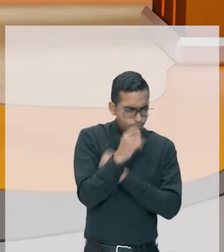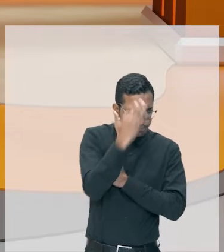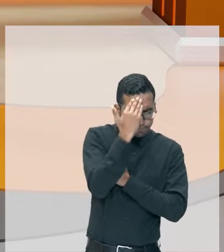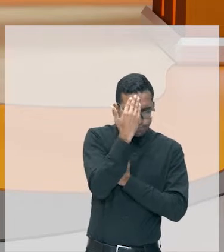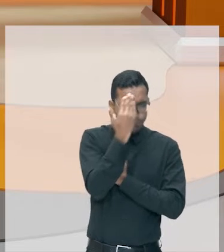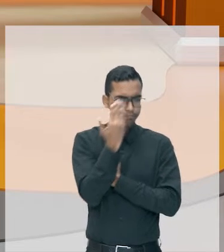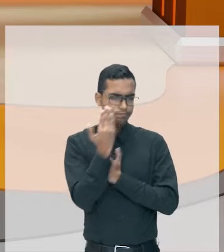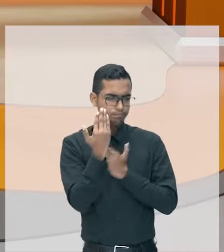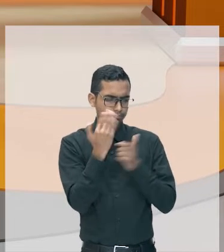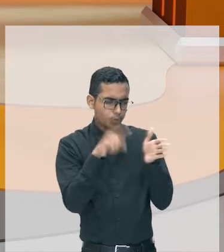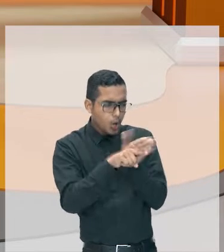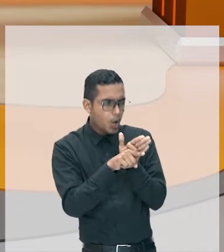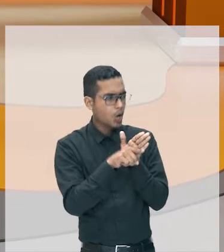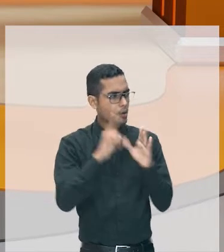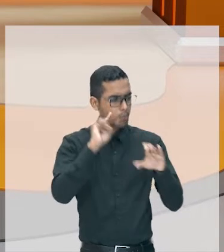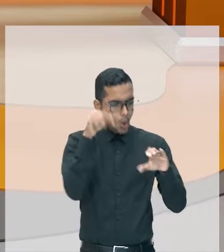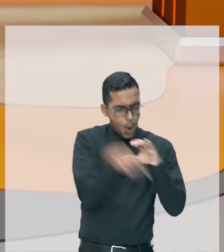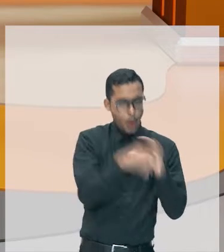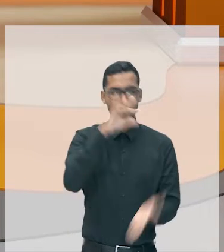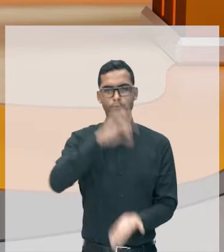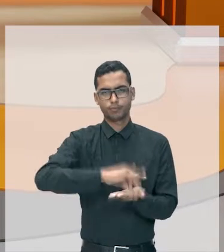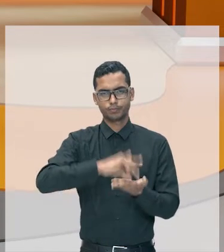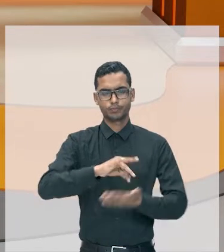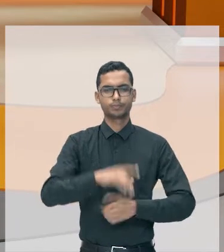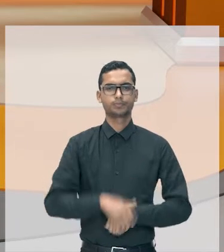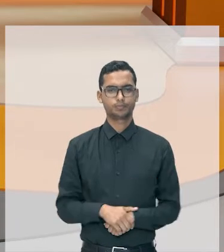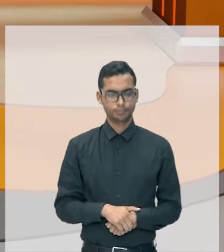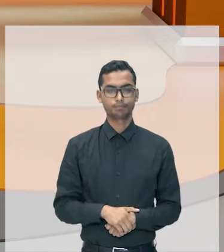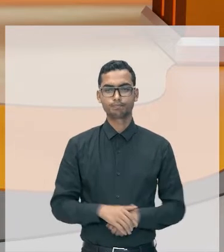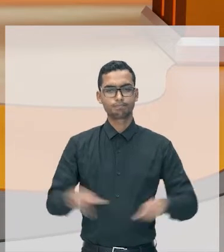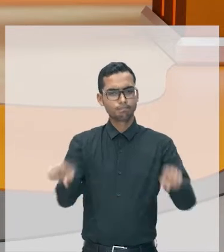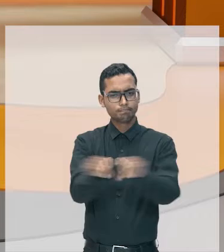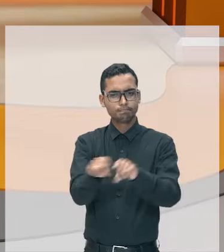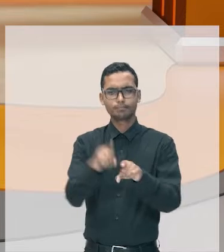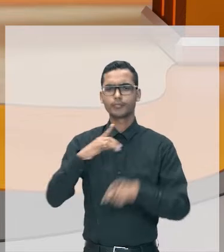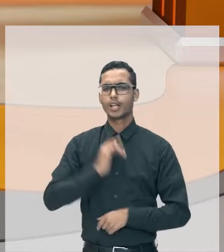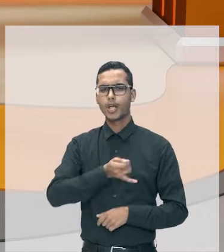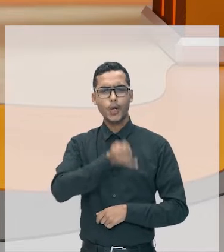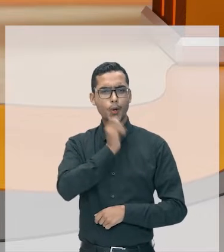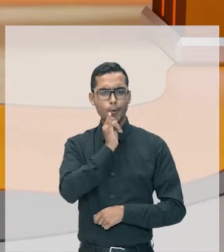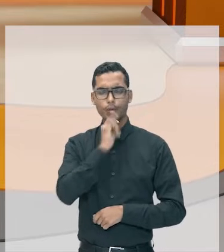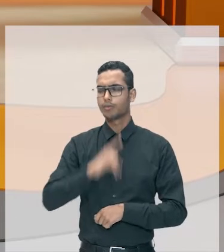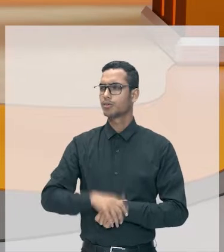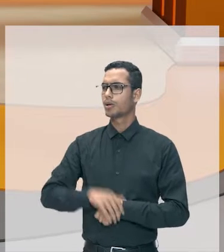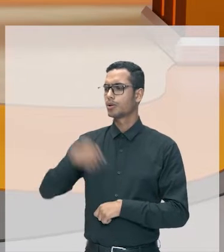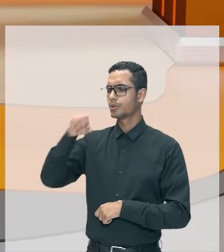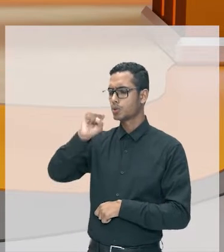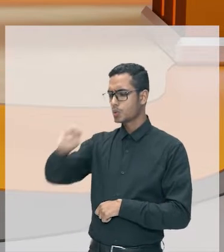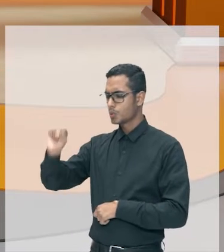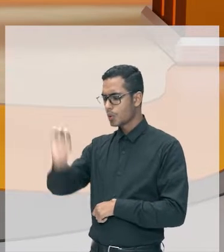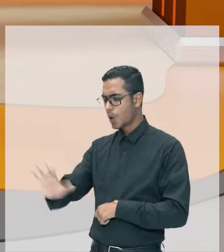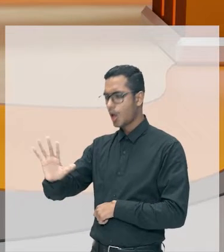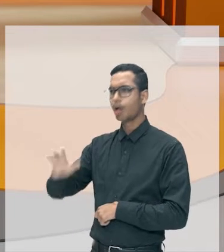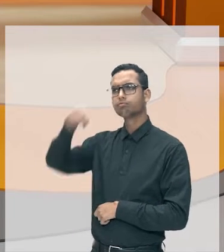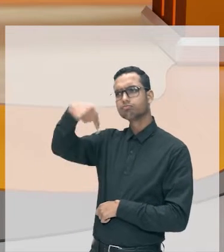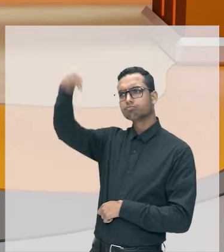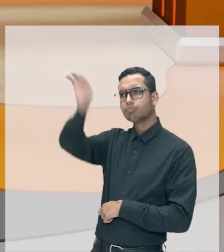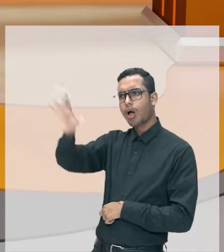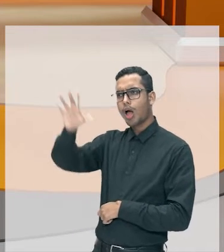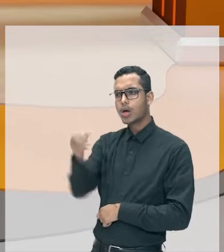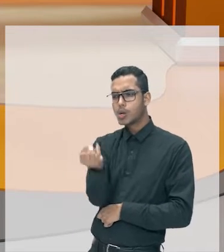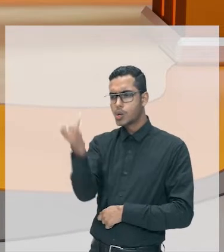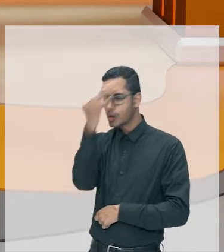acontecer. Como exemplo que o professor deu, se eu quero entender por que aqui na região Sudeste e Nordeste tem a maior concentração